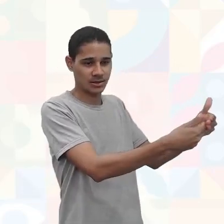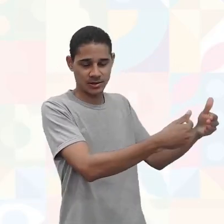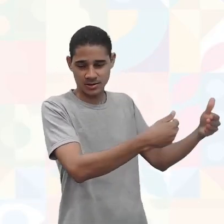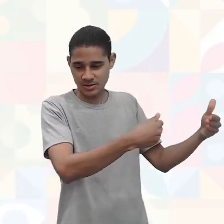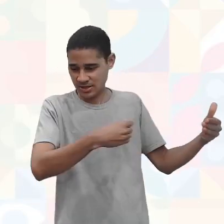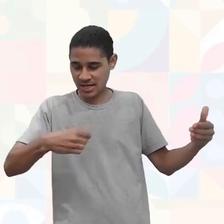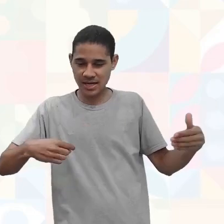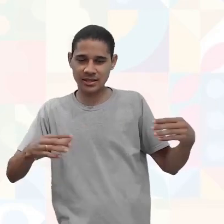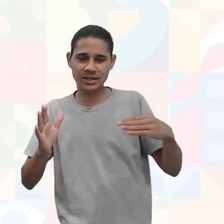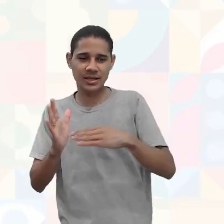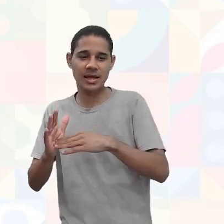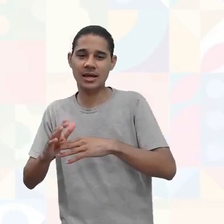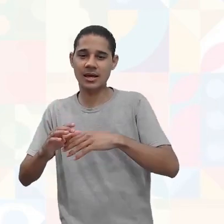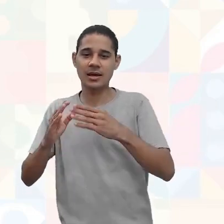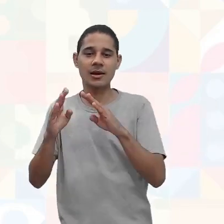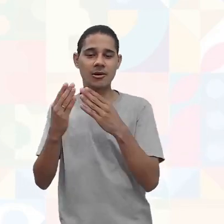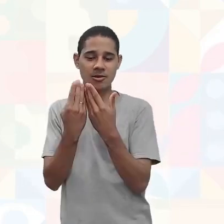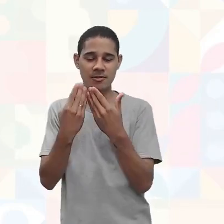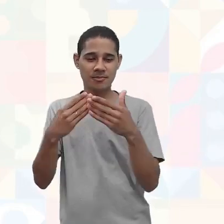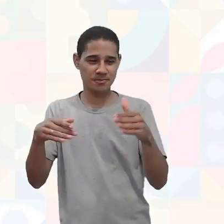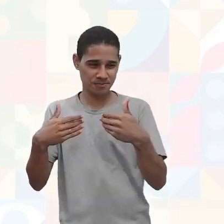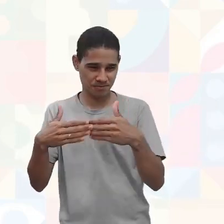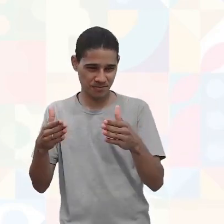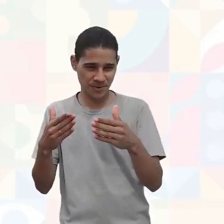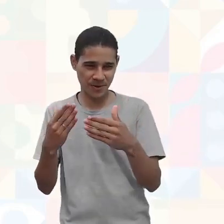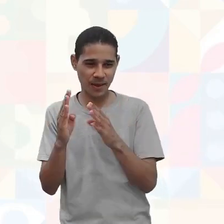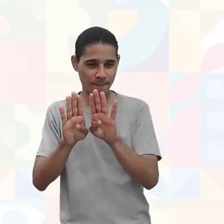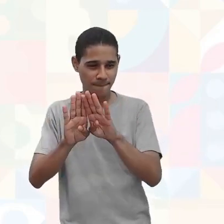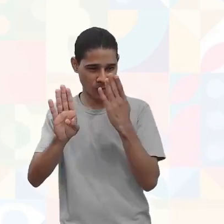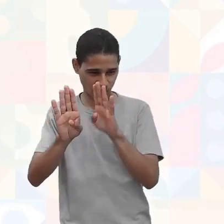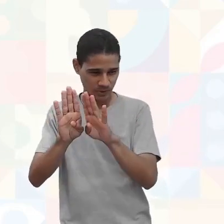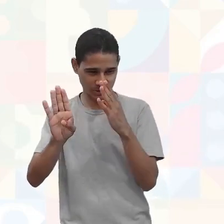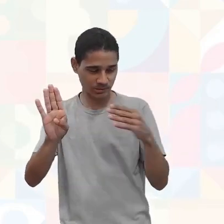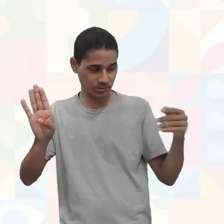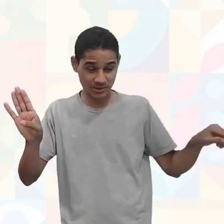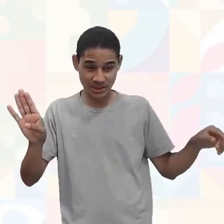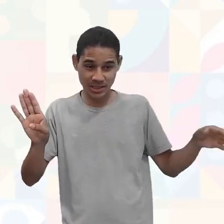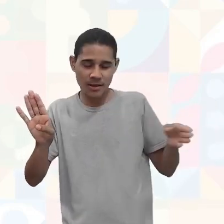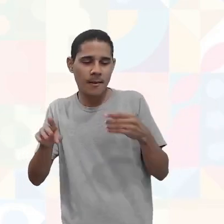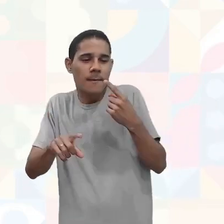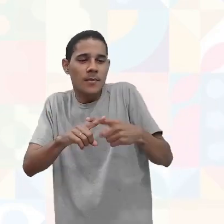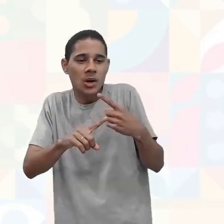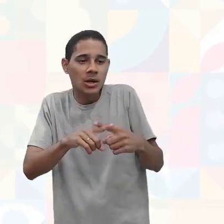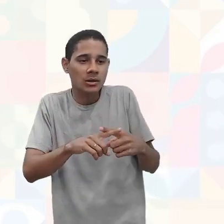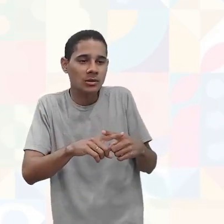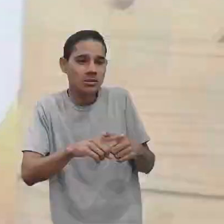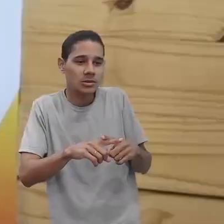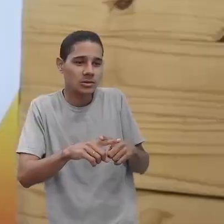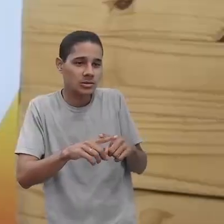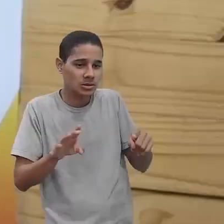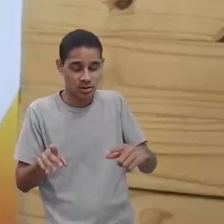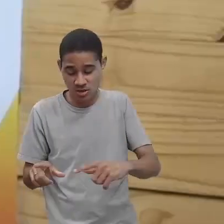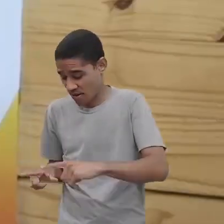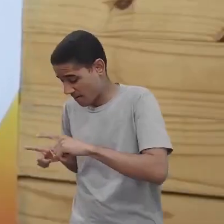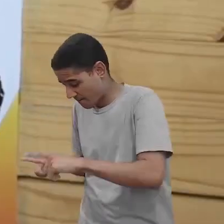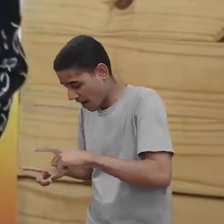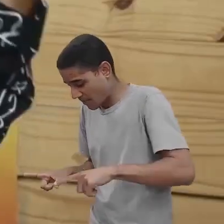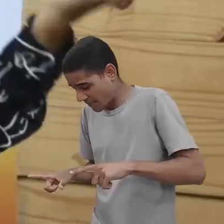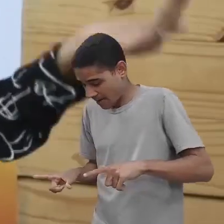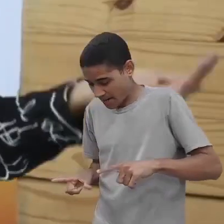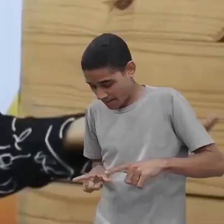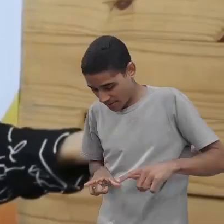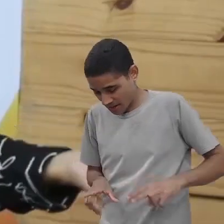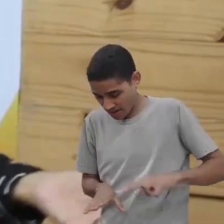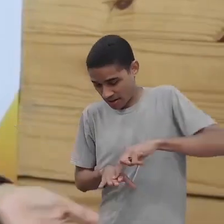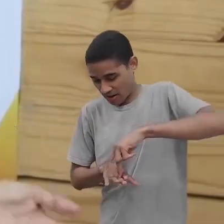porta, né? Para que a partir do momento que ele for estar instalando, ele não vai ficar em cima daqueles que ele já instalou. Então, é sempre